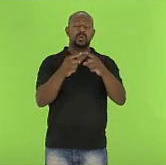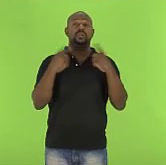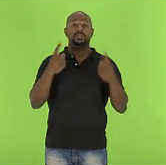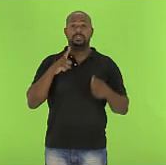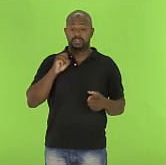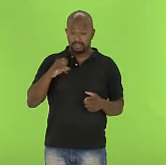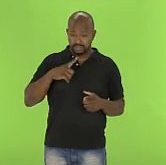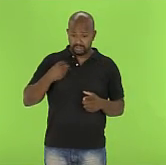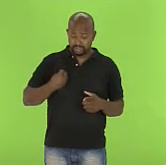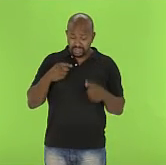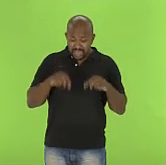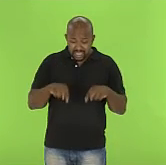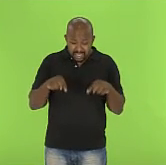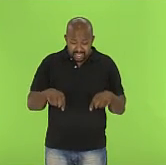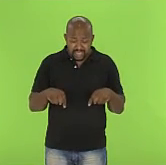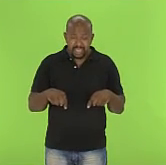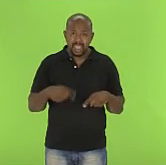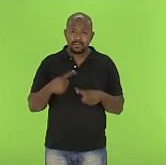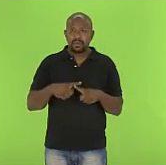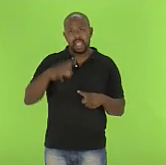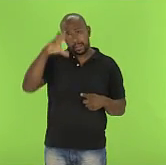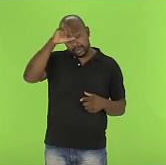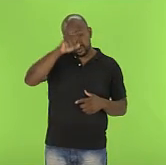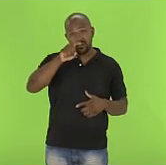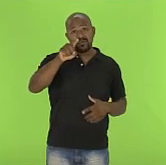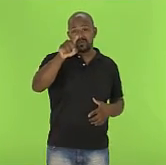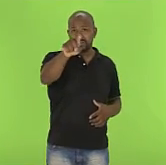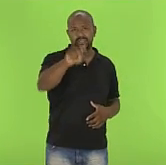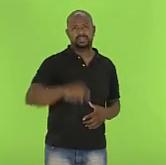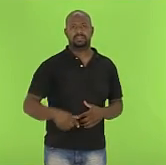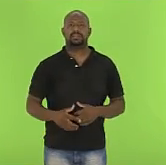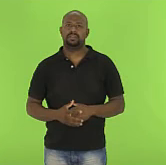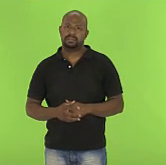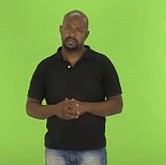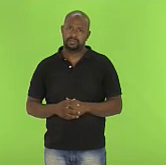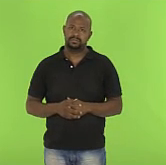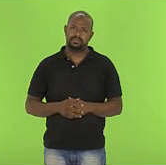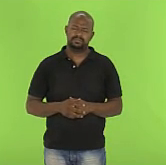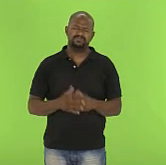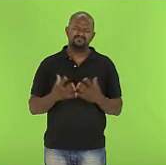Todos. Porque se a gente está aqui hoje, é porque a gente aprendeu com vocês.